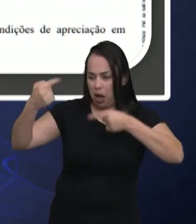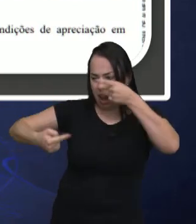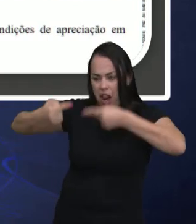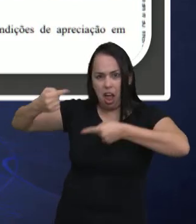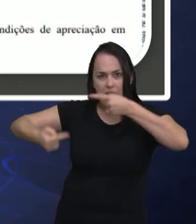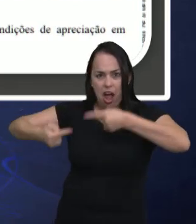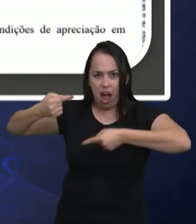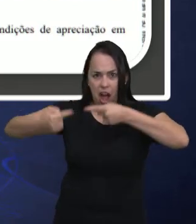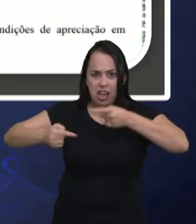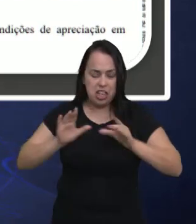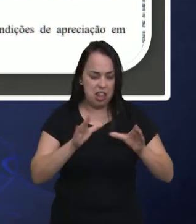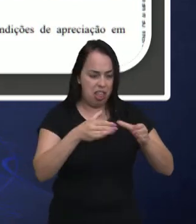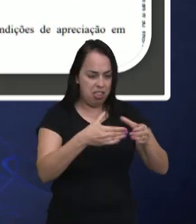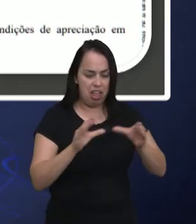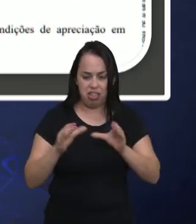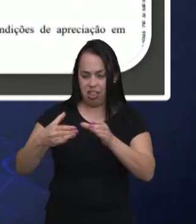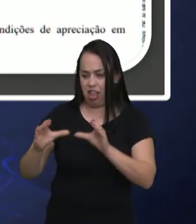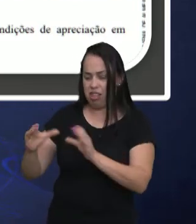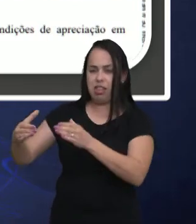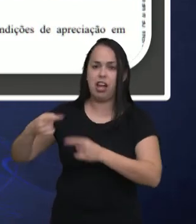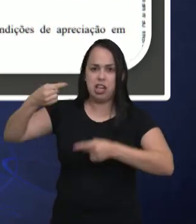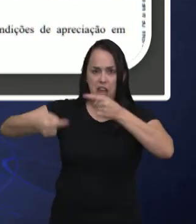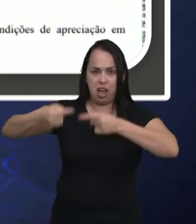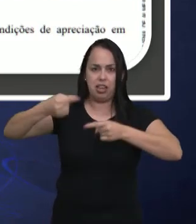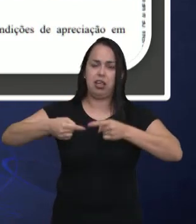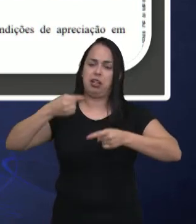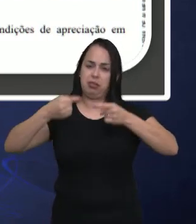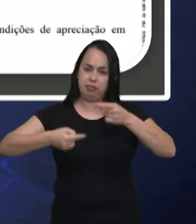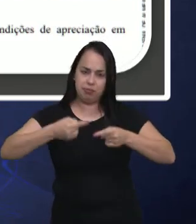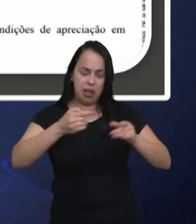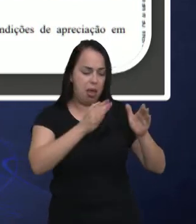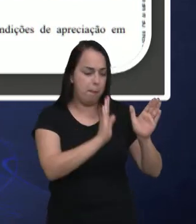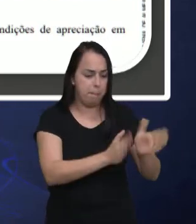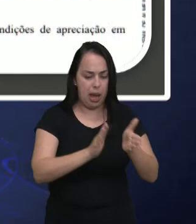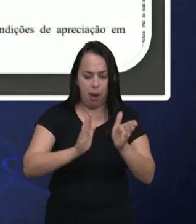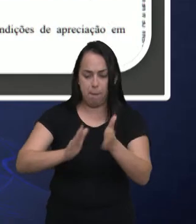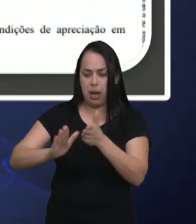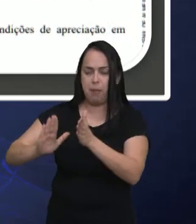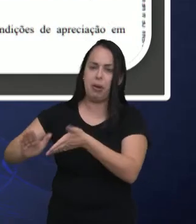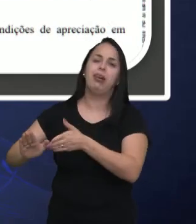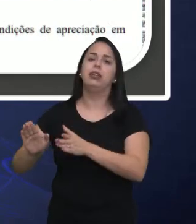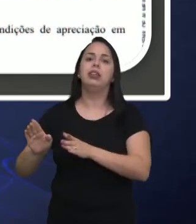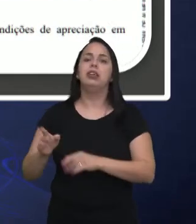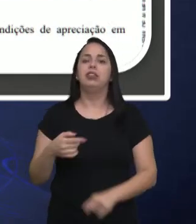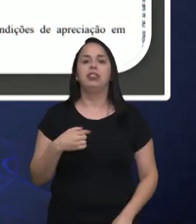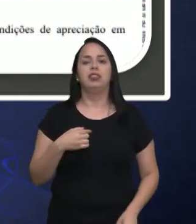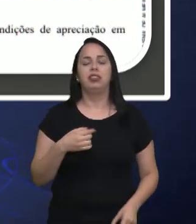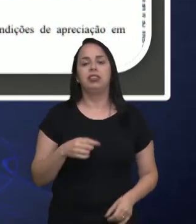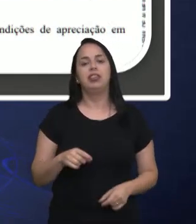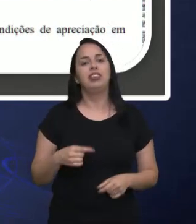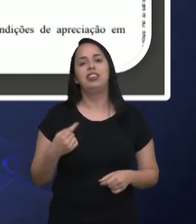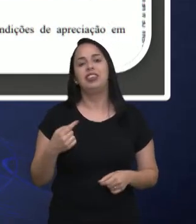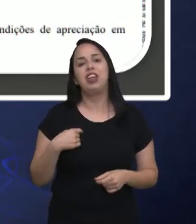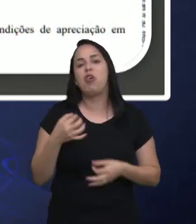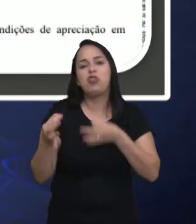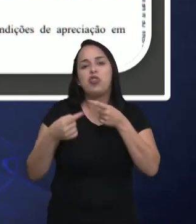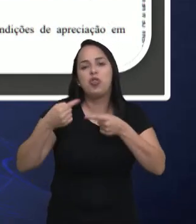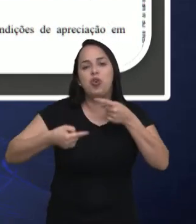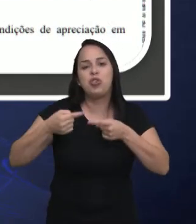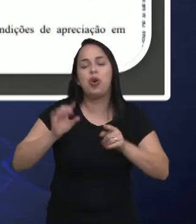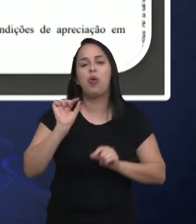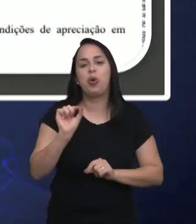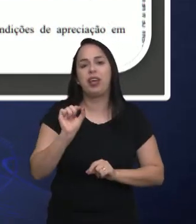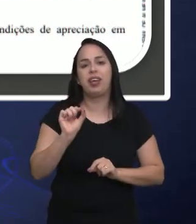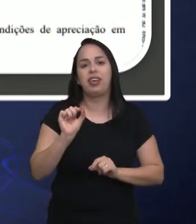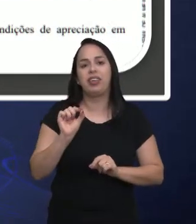nas comissões, né, que passou pelos conselhos, não foi discutido de novo o que